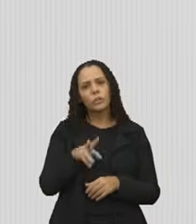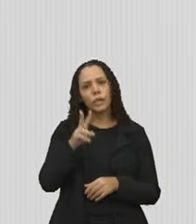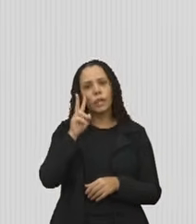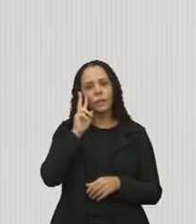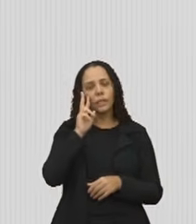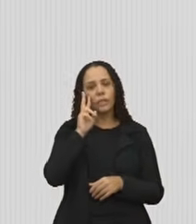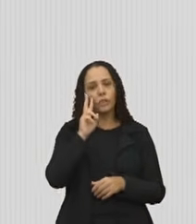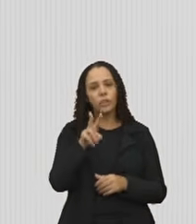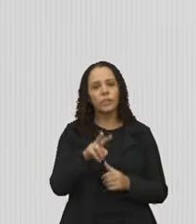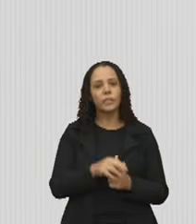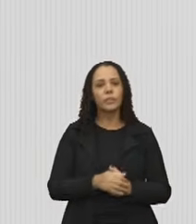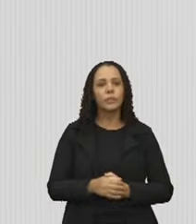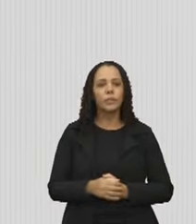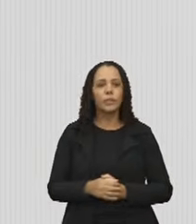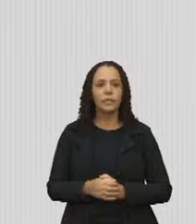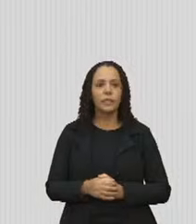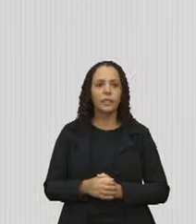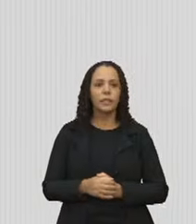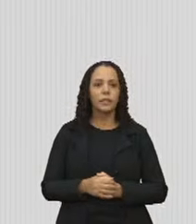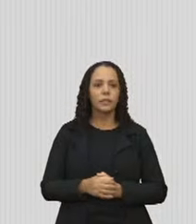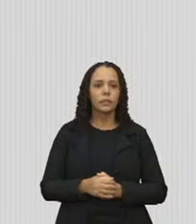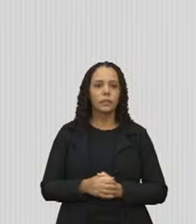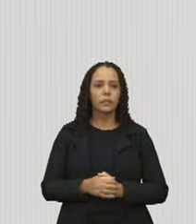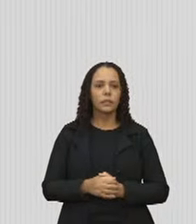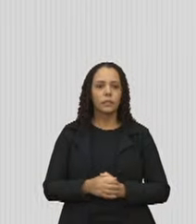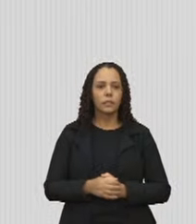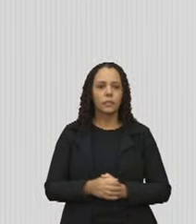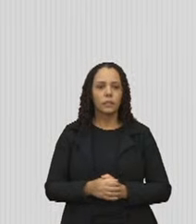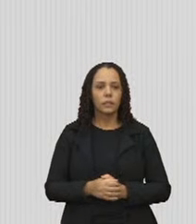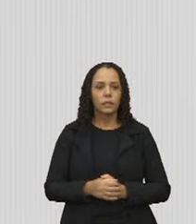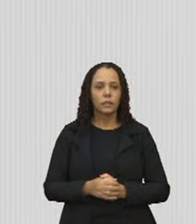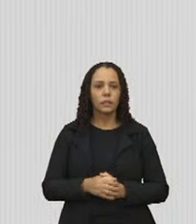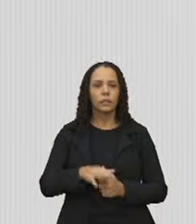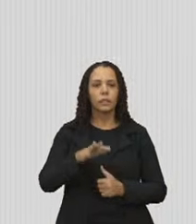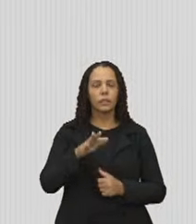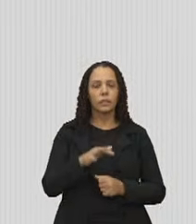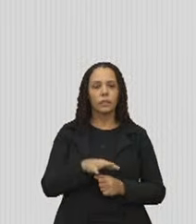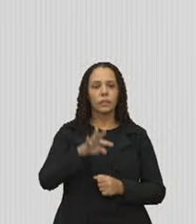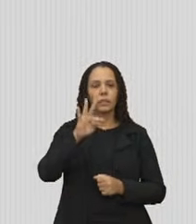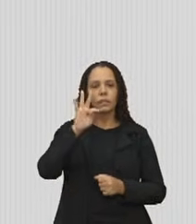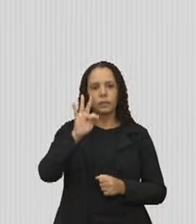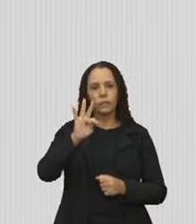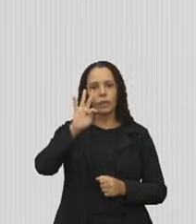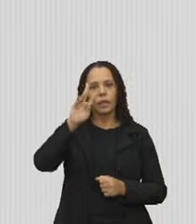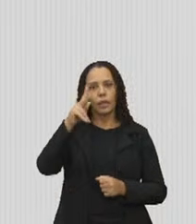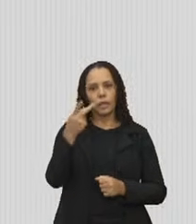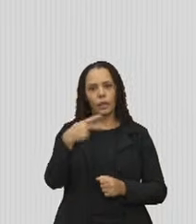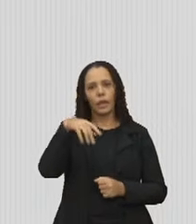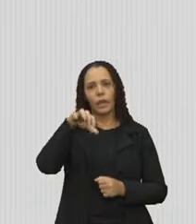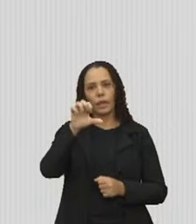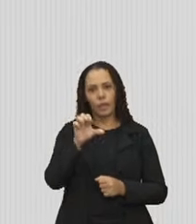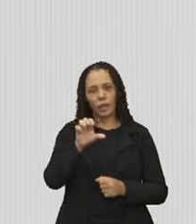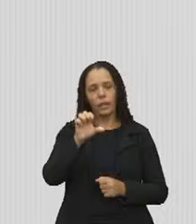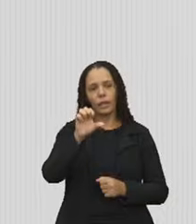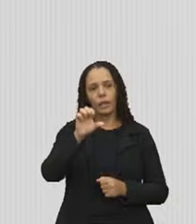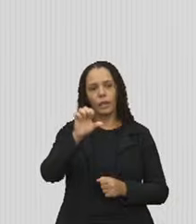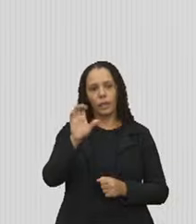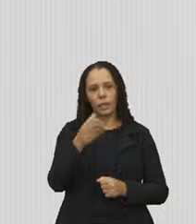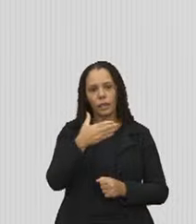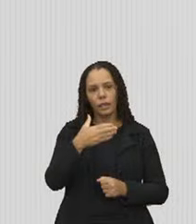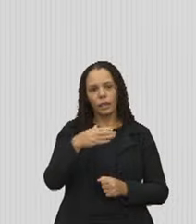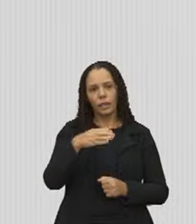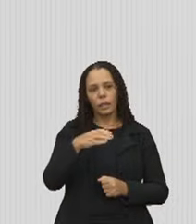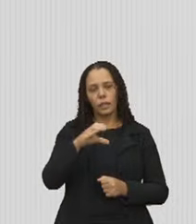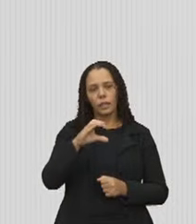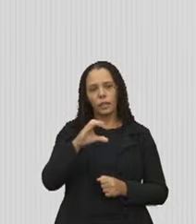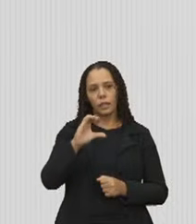Chosen? Legal, né? Nos primeiros capítulos já mostra Pedro, né, cobrando os impostos. Então, pensa, há 2000